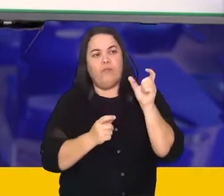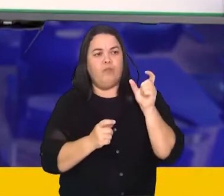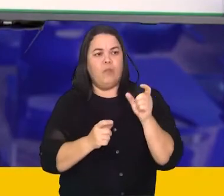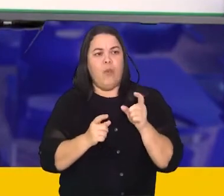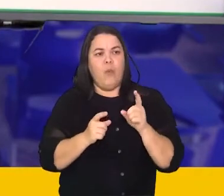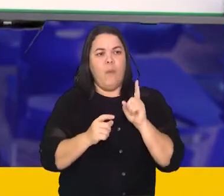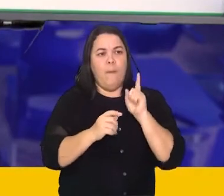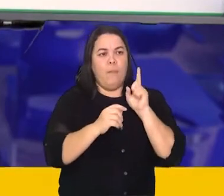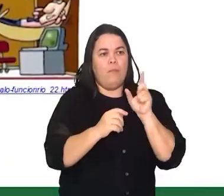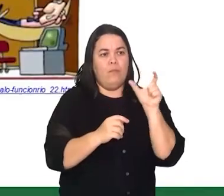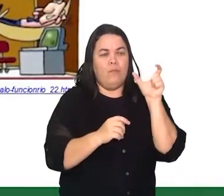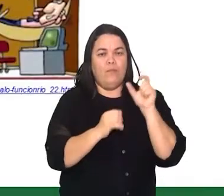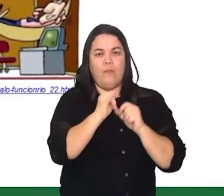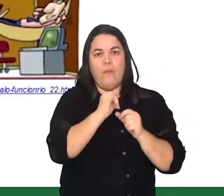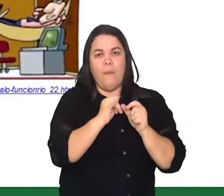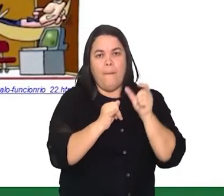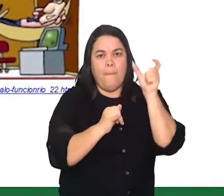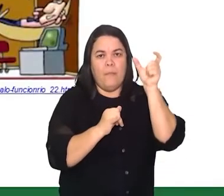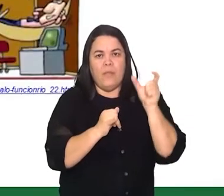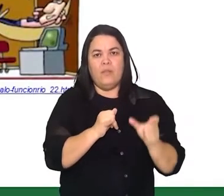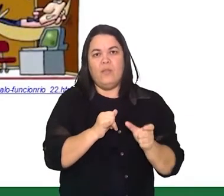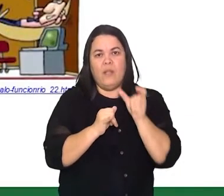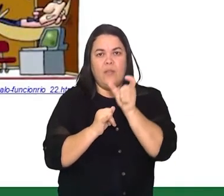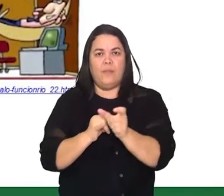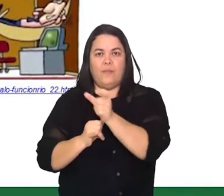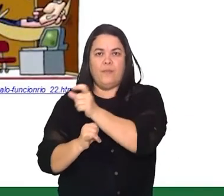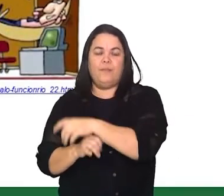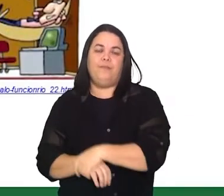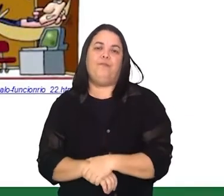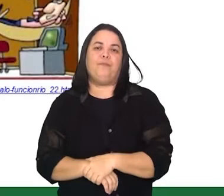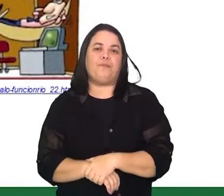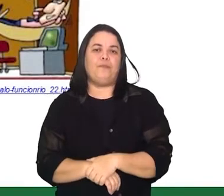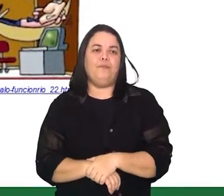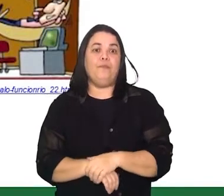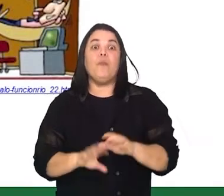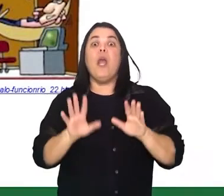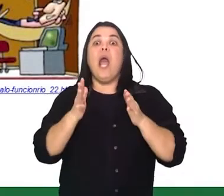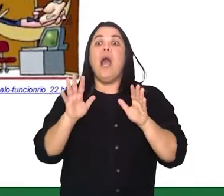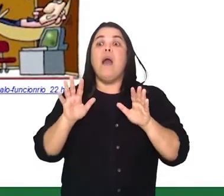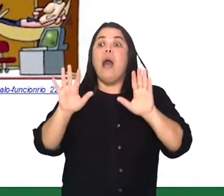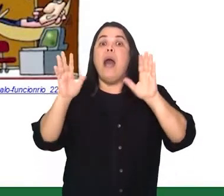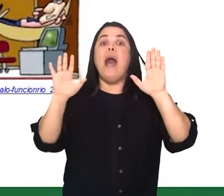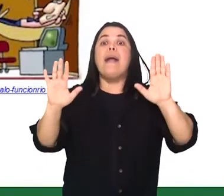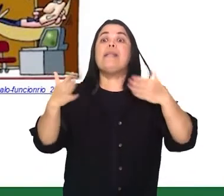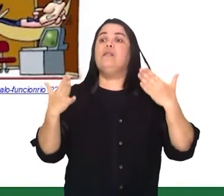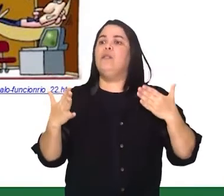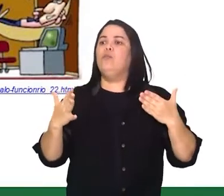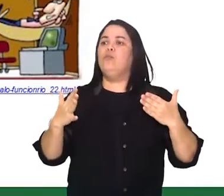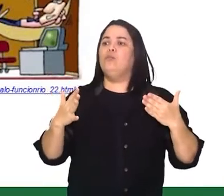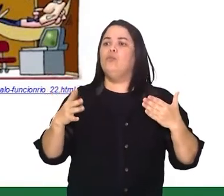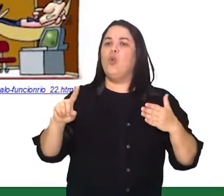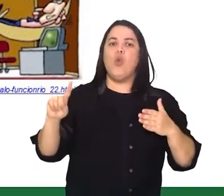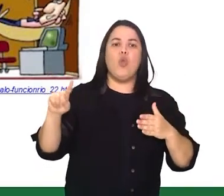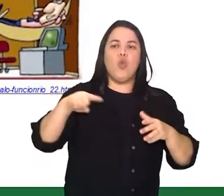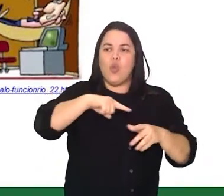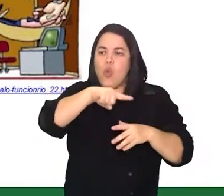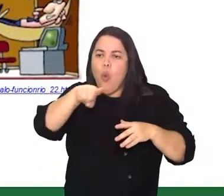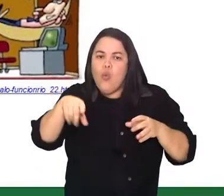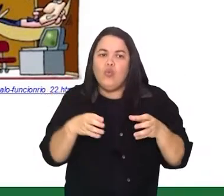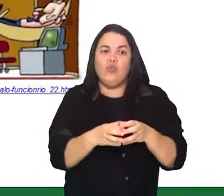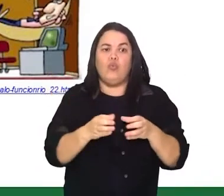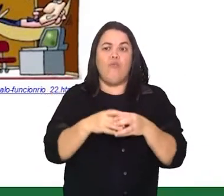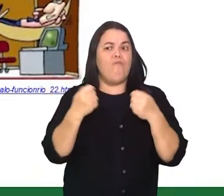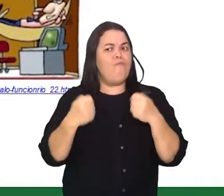bem. Atenção, todos os departamentos têm de fazer um balanço dos seus desempenhos.